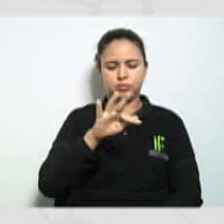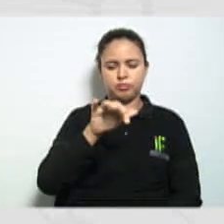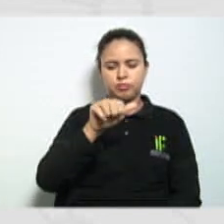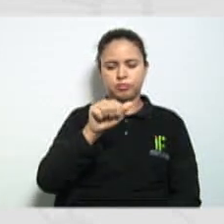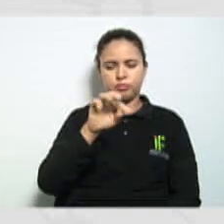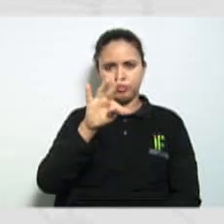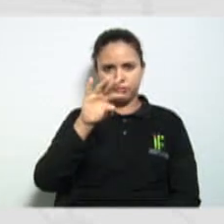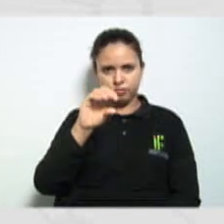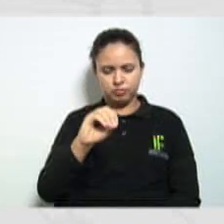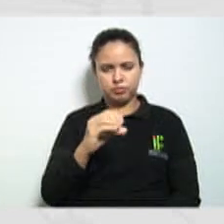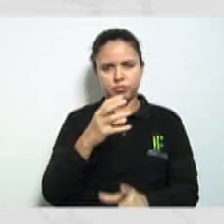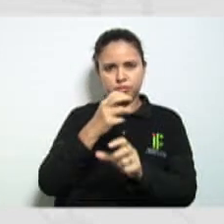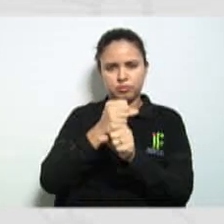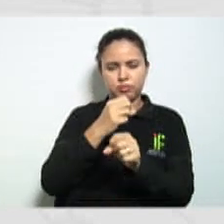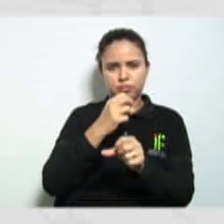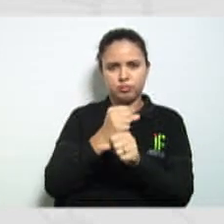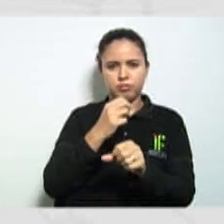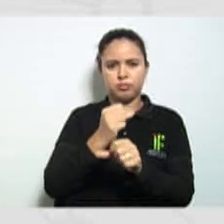contábil.